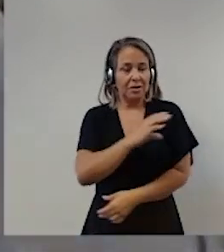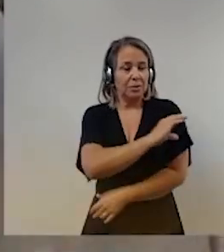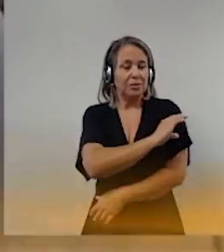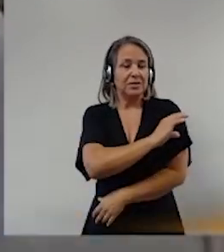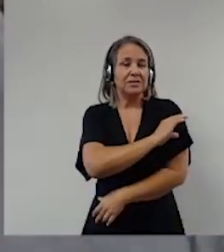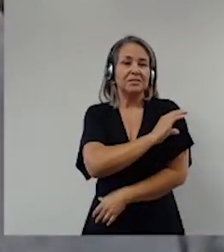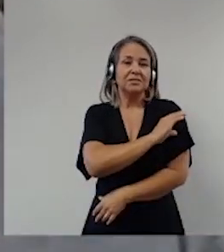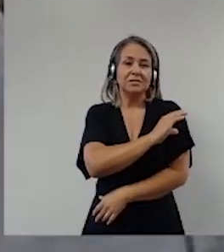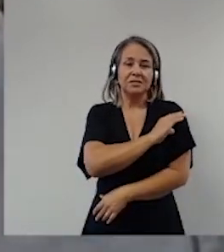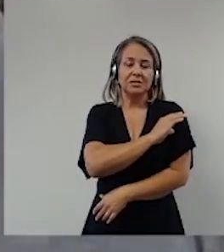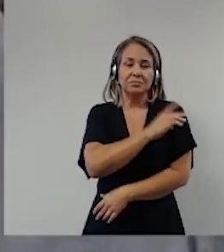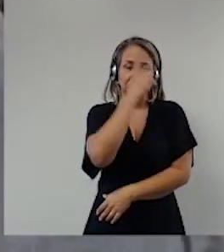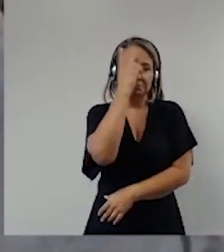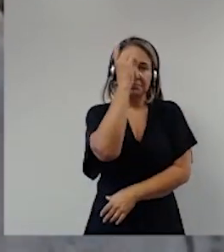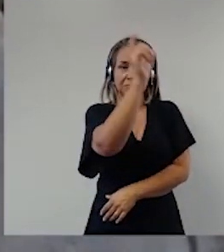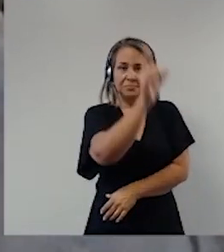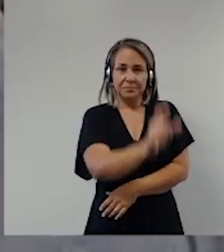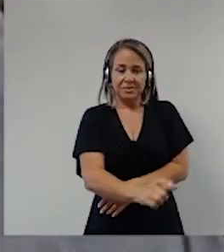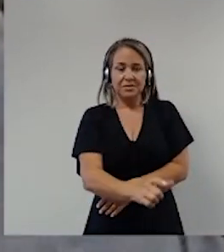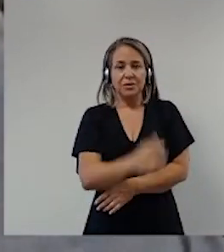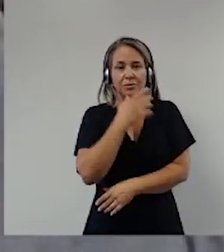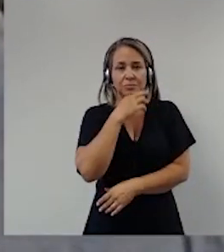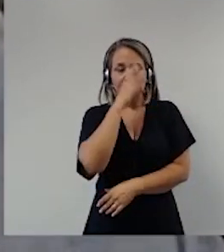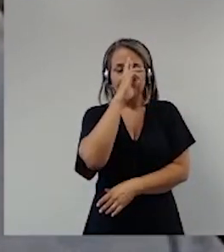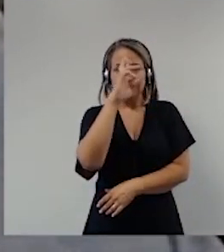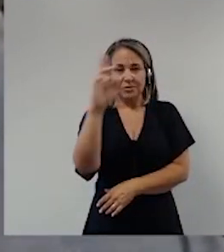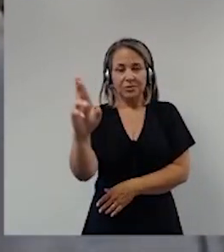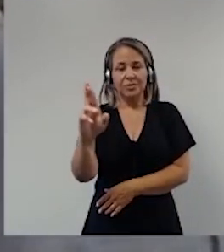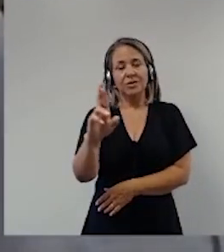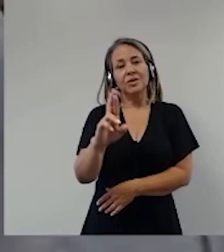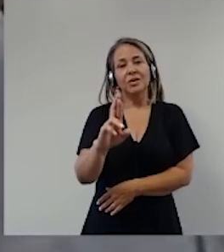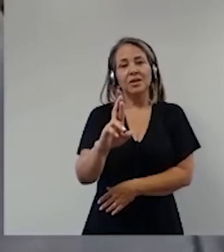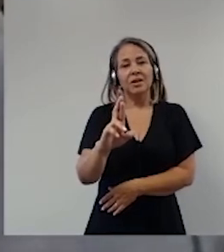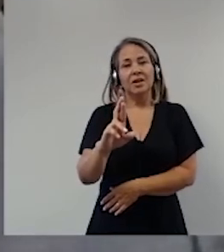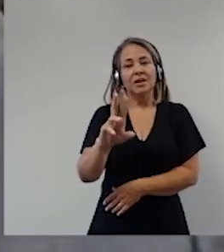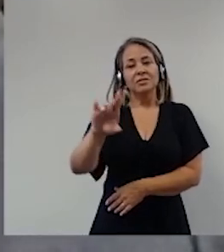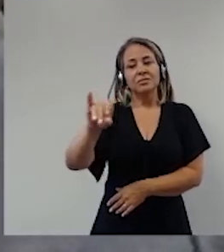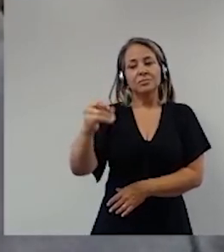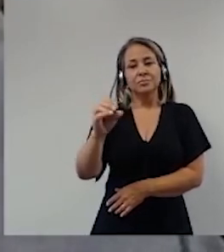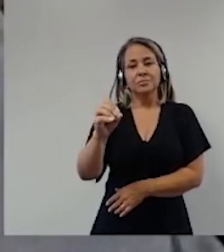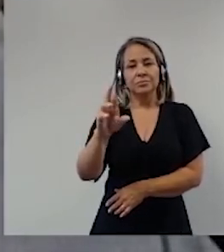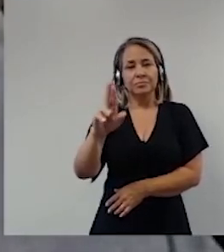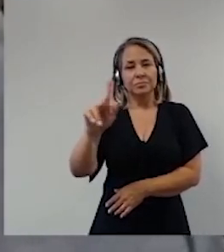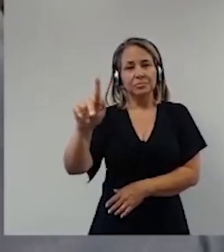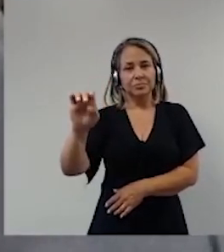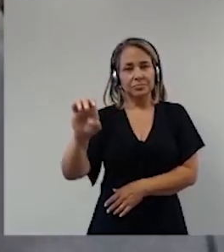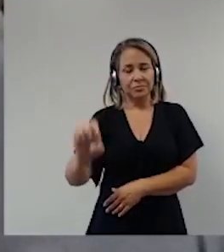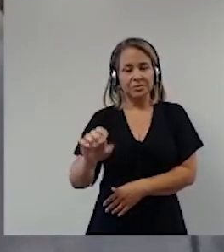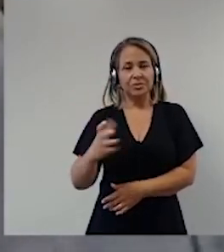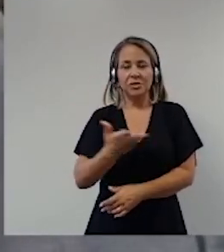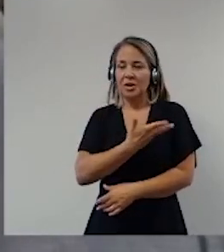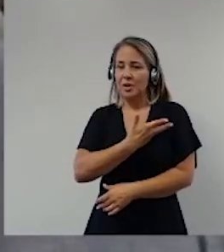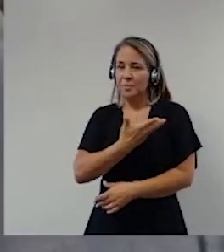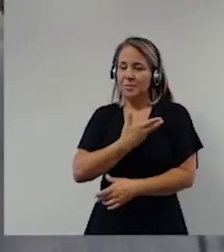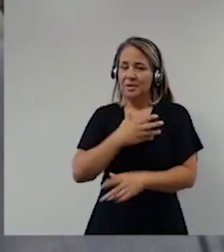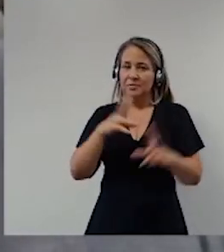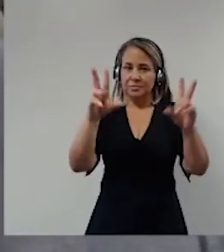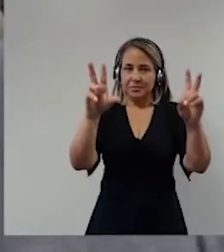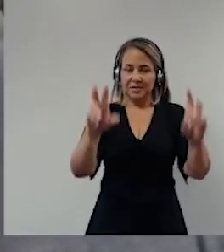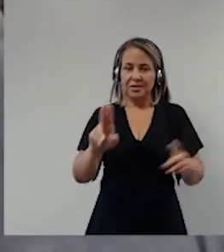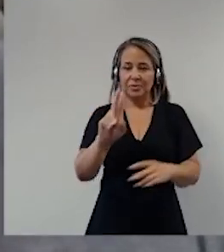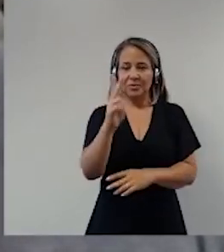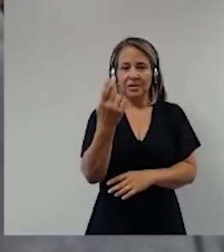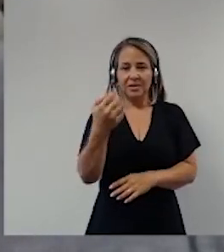do ilustre doutor Jorge Gavocá Galvão, e são meus colegas de painel, doutor